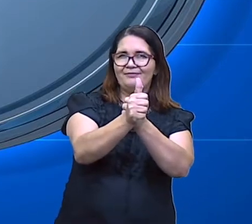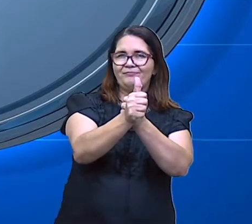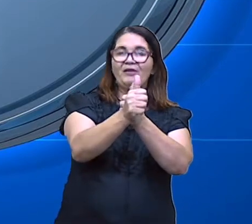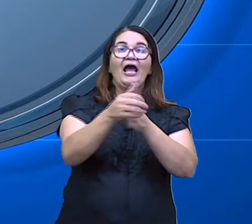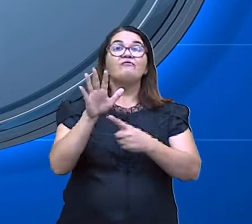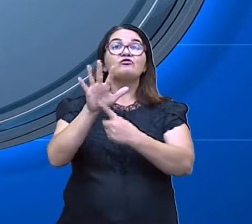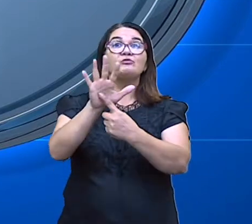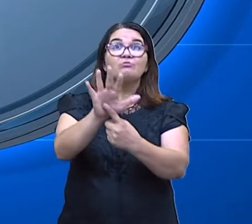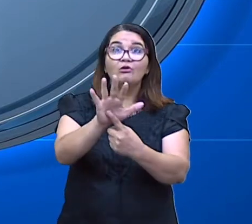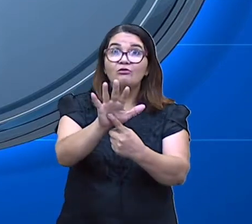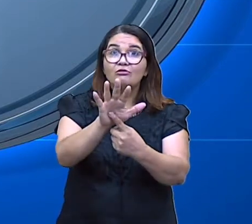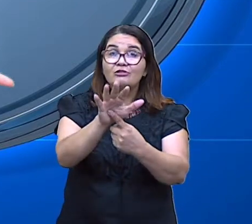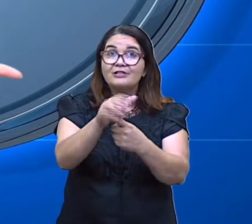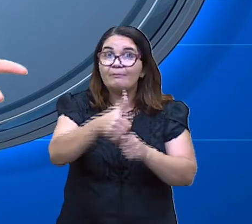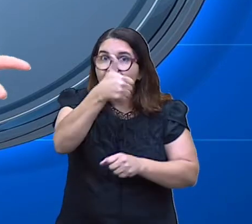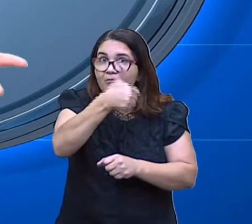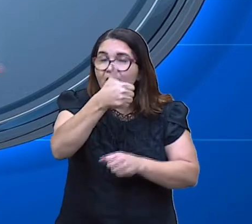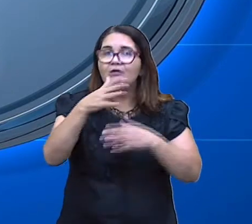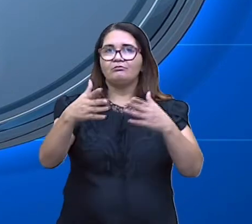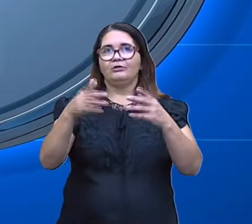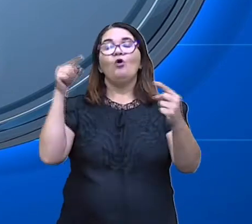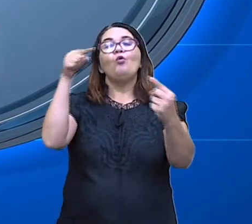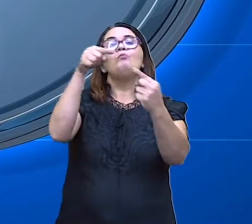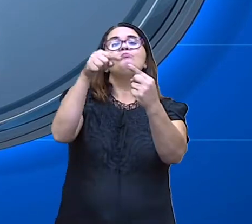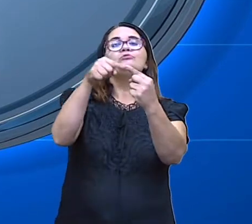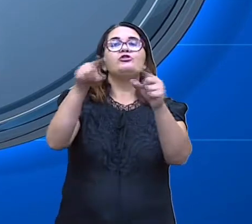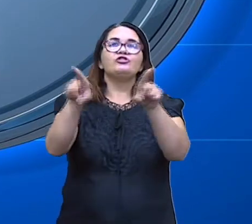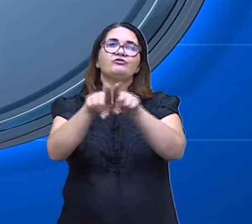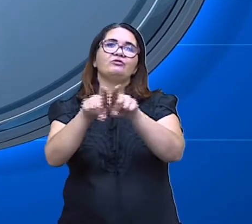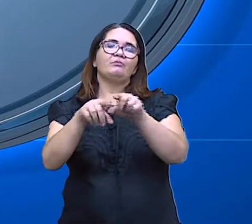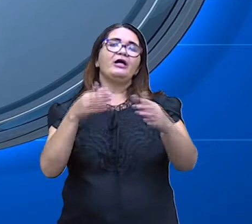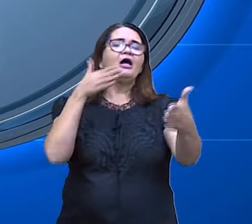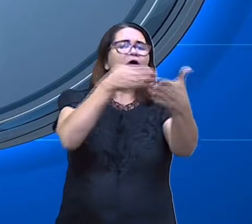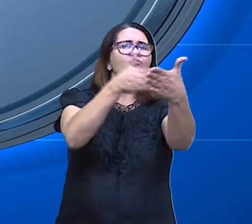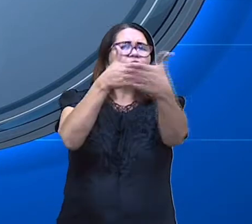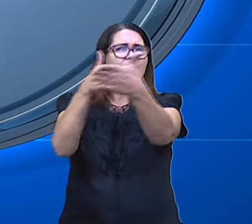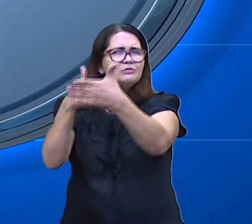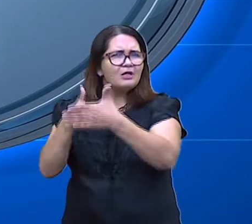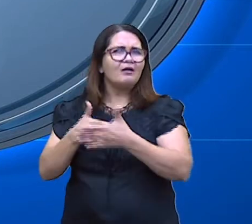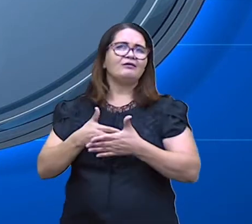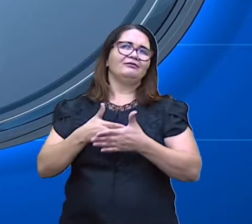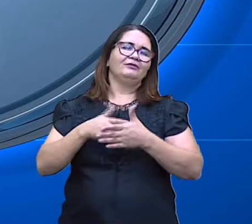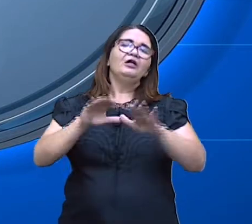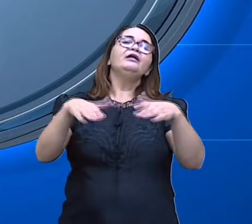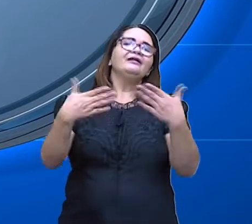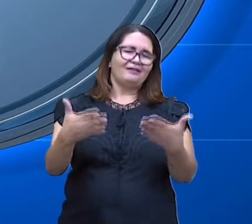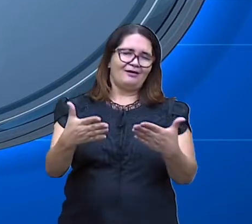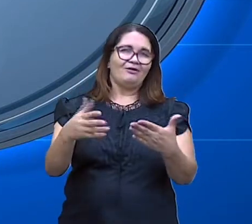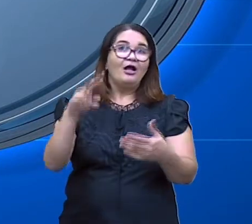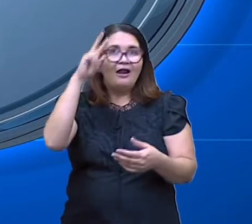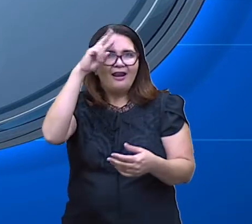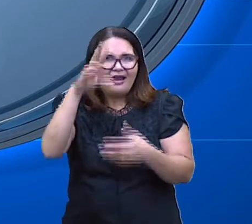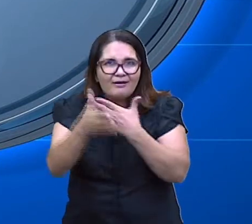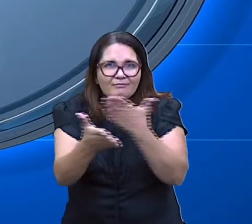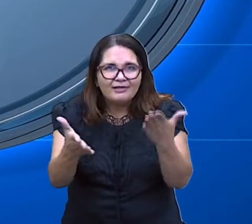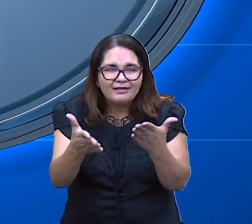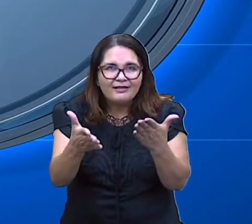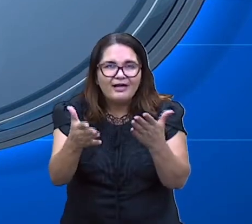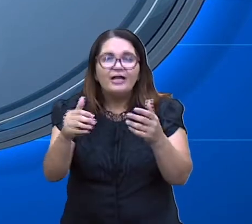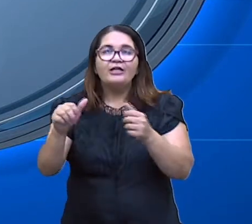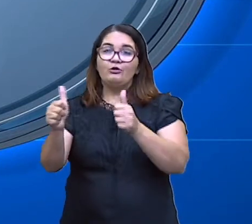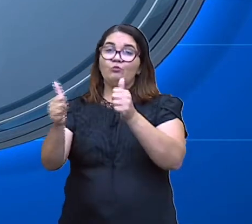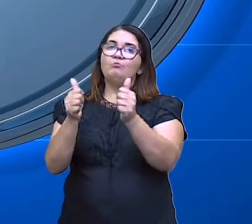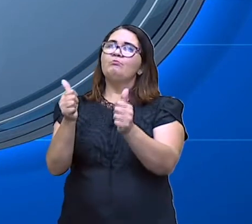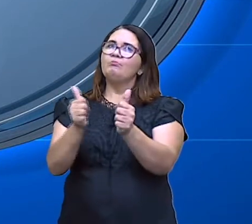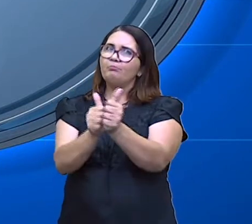protagonista, seu objetivo, e é claro, o obstáculo, porque todo protagonista tem um obstáculo.